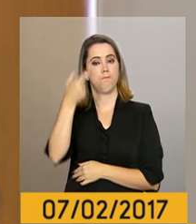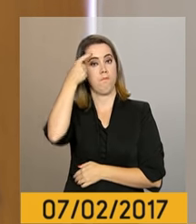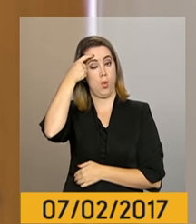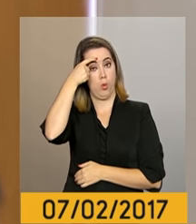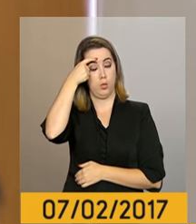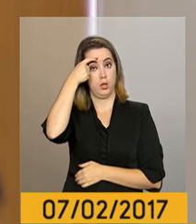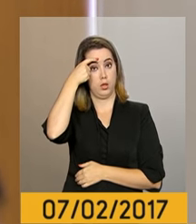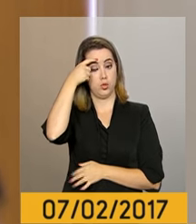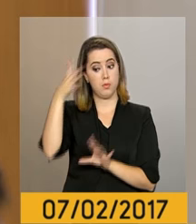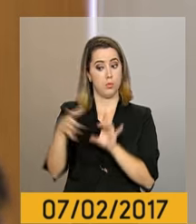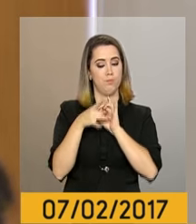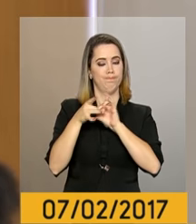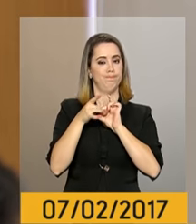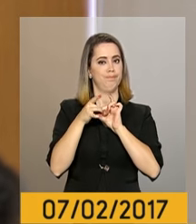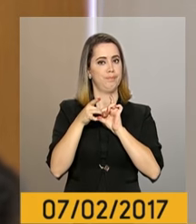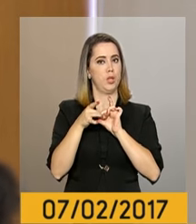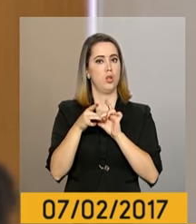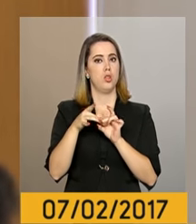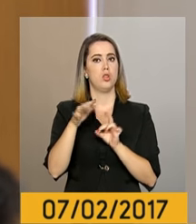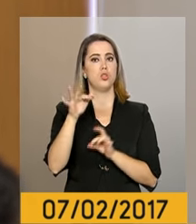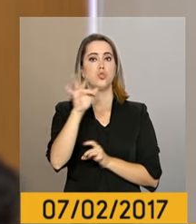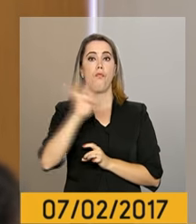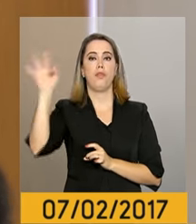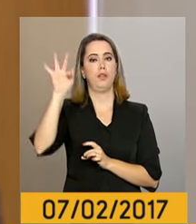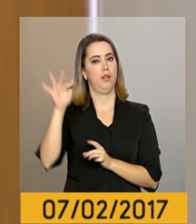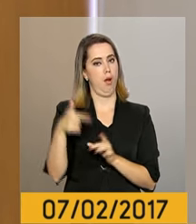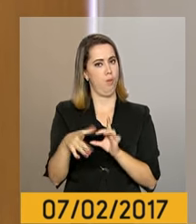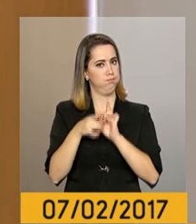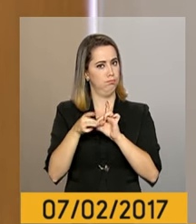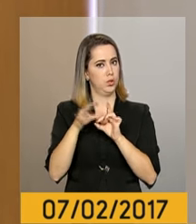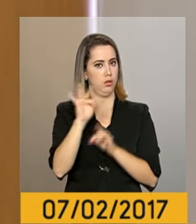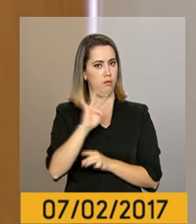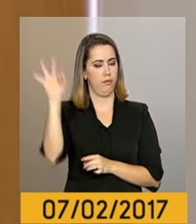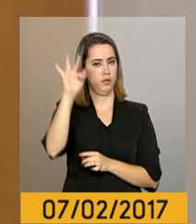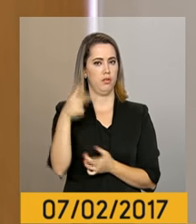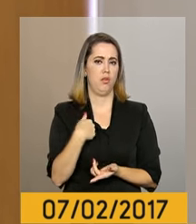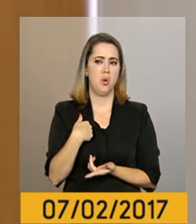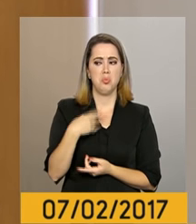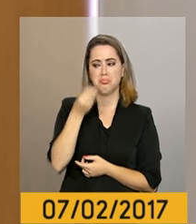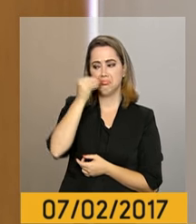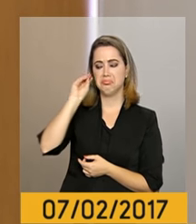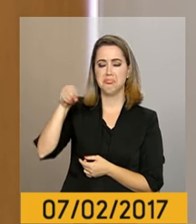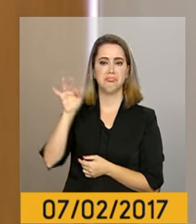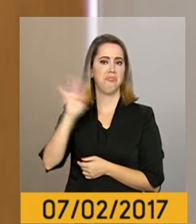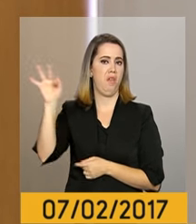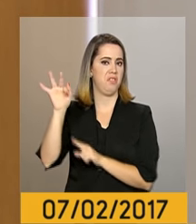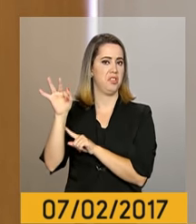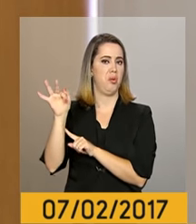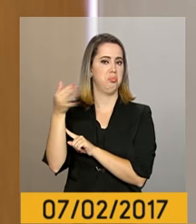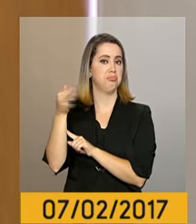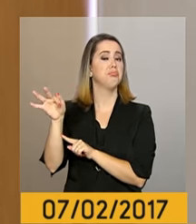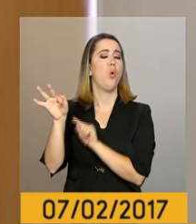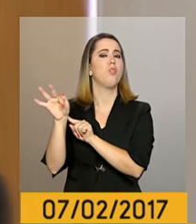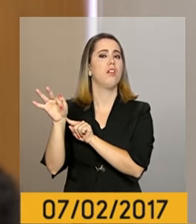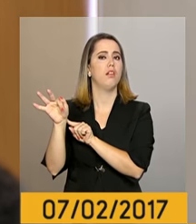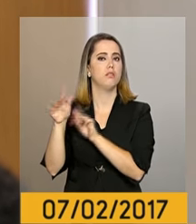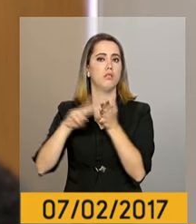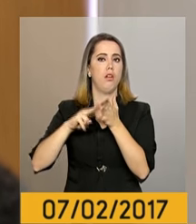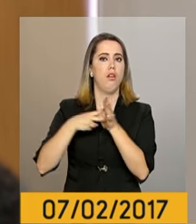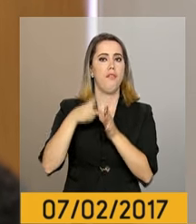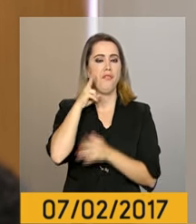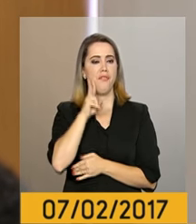governador? É muito importante, porque nós damos pouca importância à federação, porque temos aqui no Brasil uma